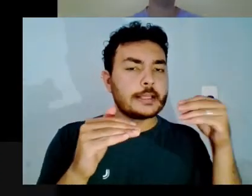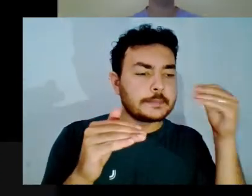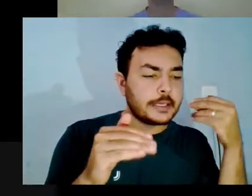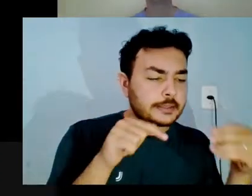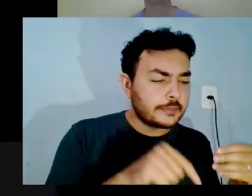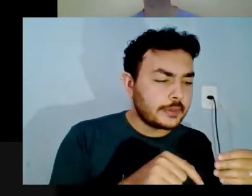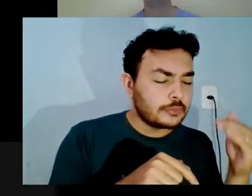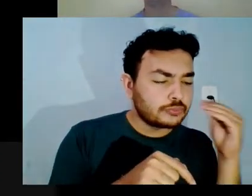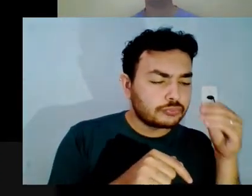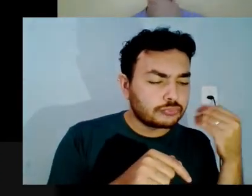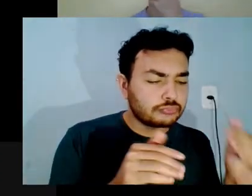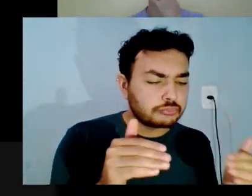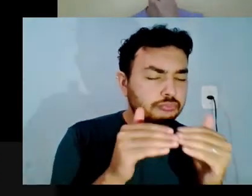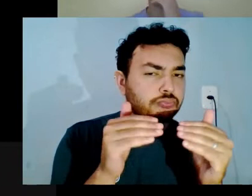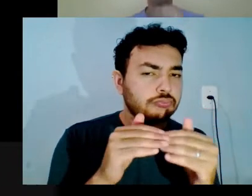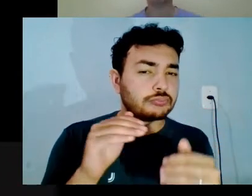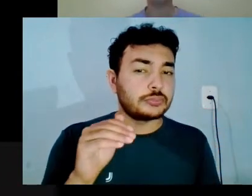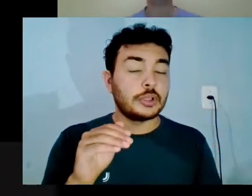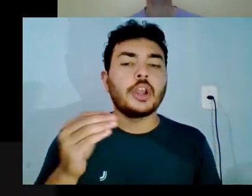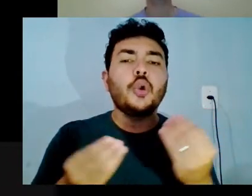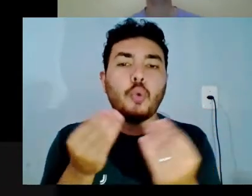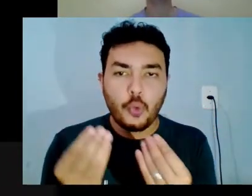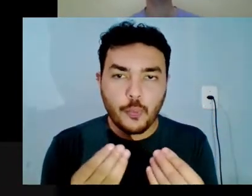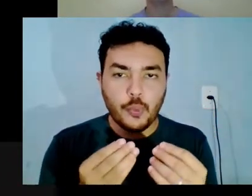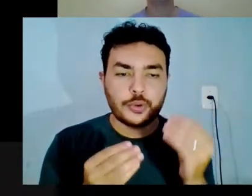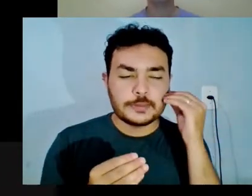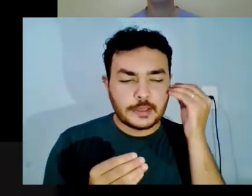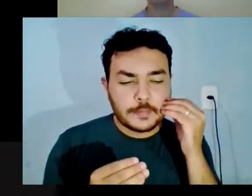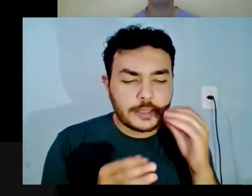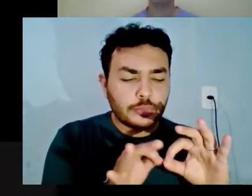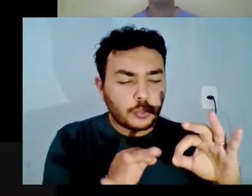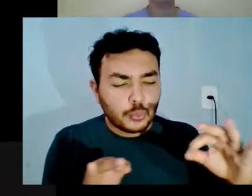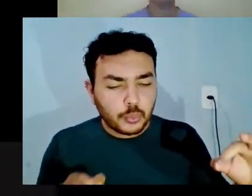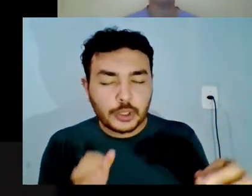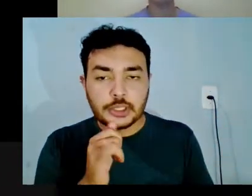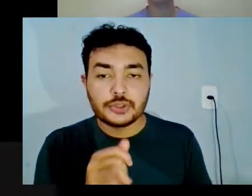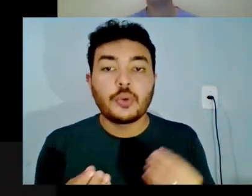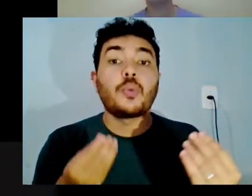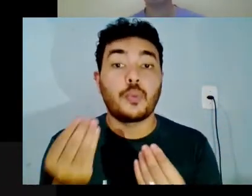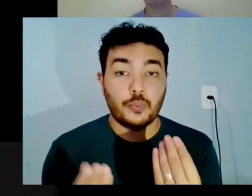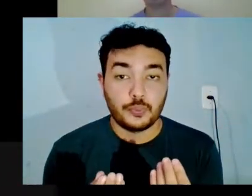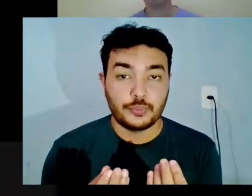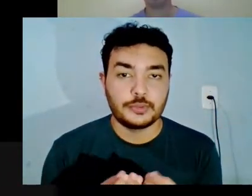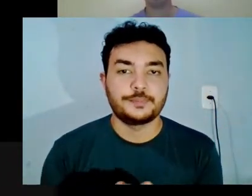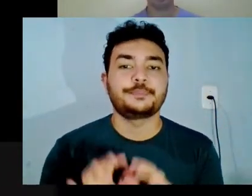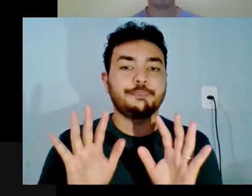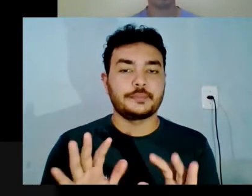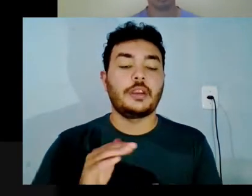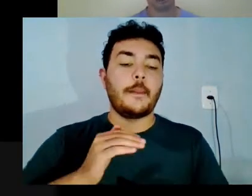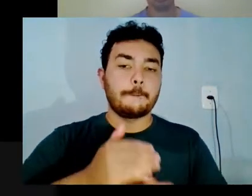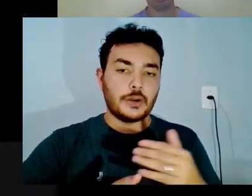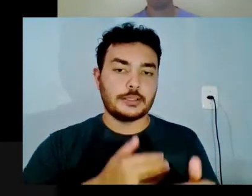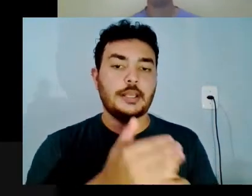através... E como que a gente obtém experimentalmente, professor? O tamanho de uma ligação química, o tamanho de energia química. A partir dos processos de